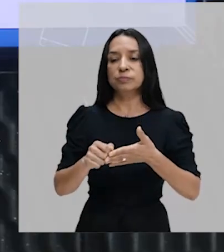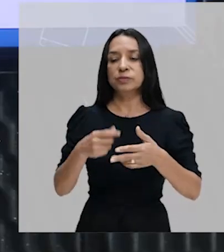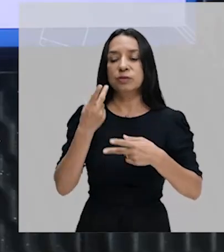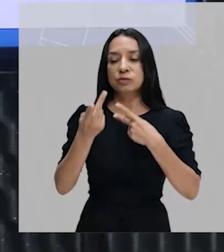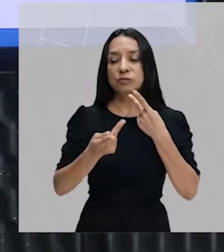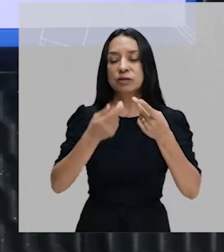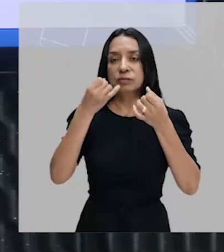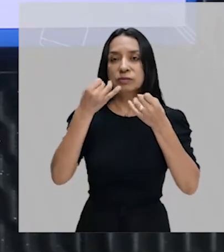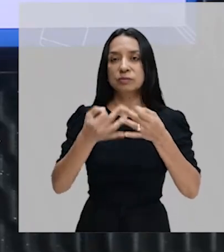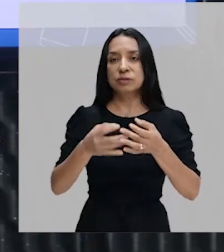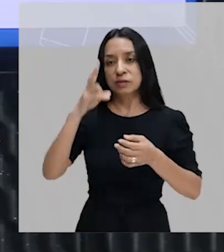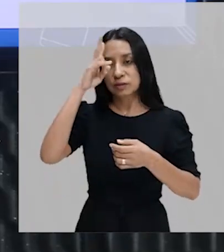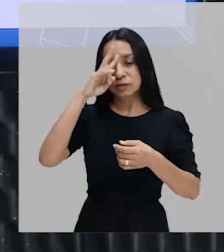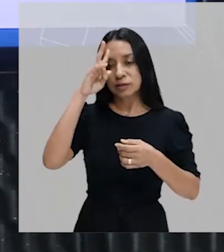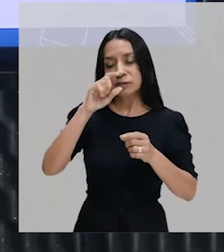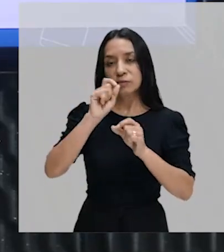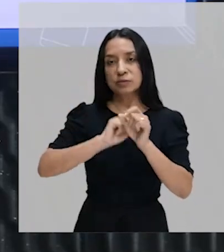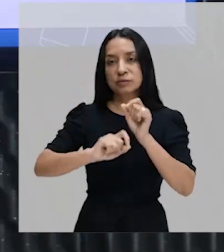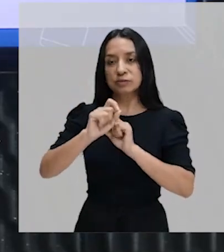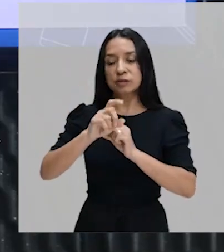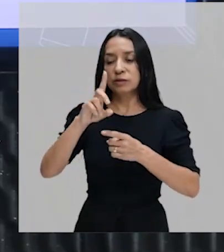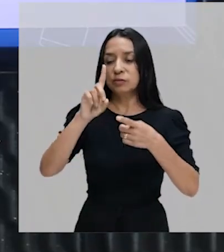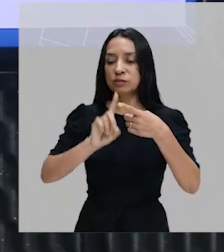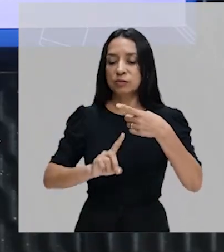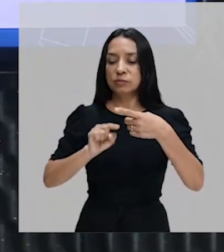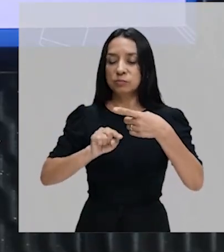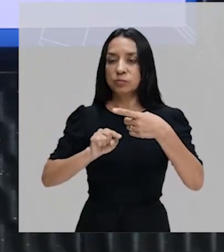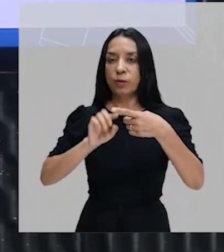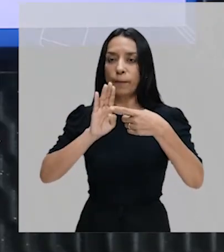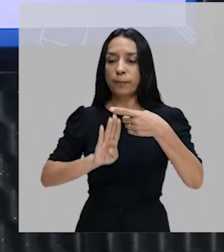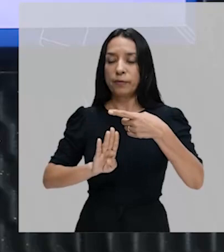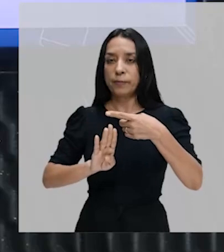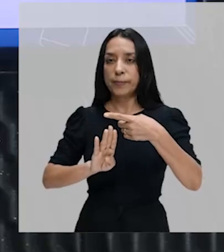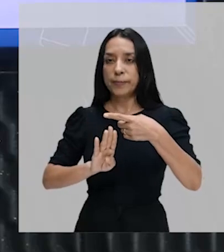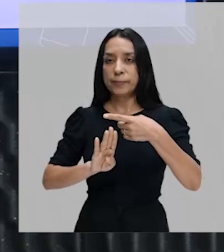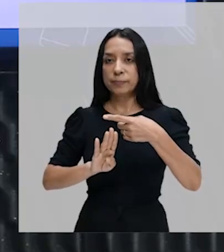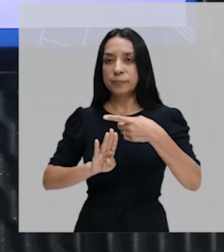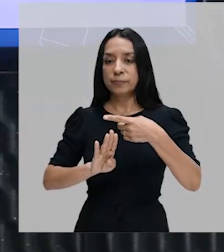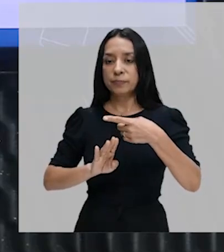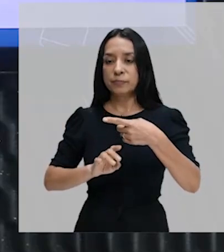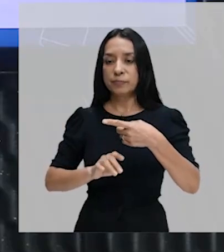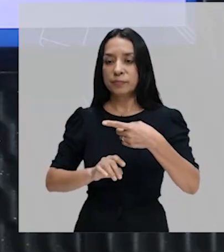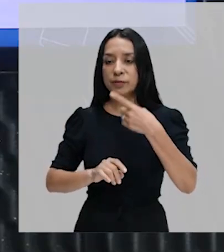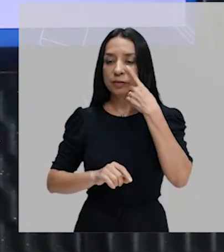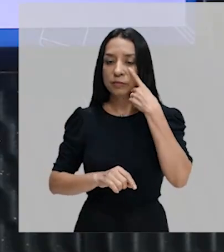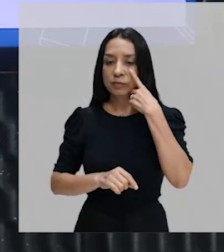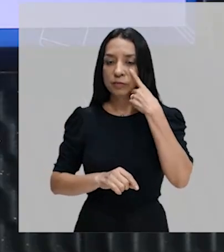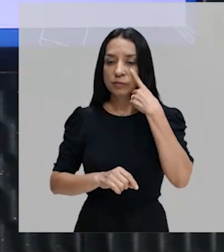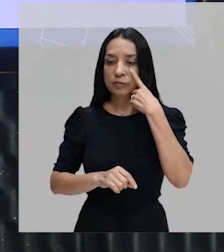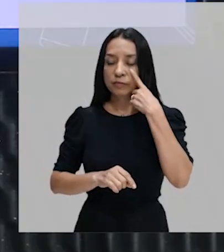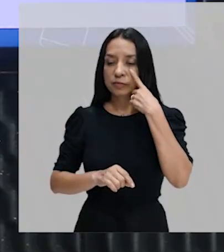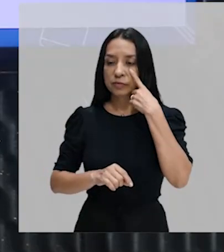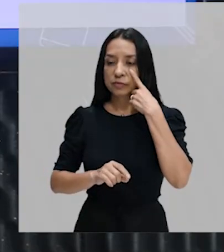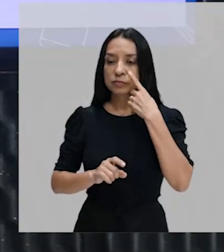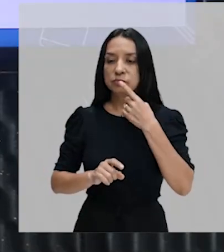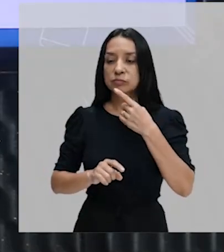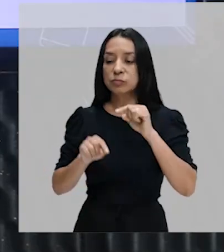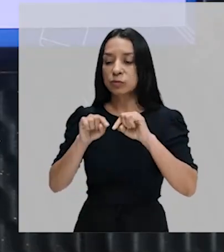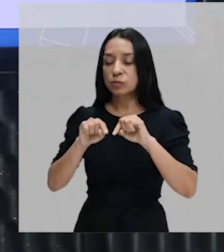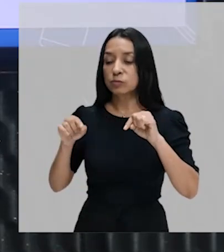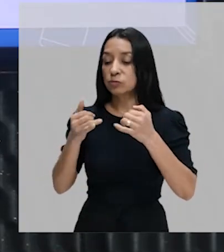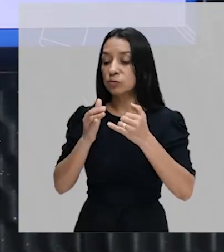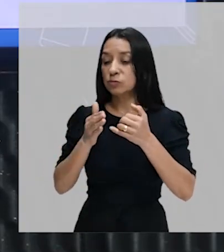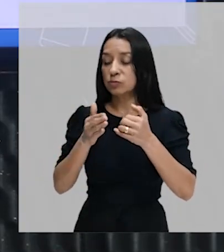dizer, lembre que quem está no denominador é o B? Olha o intervalo que eu vou usar